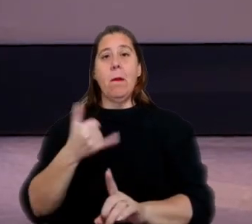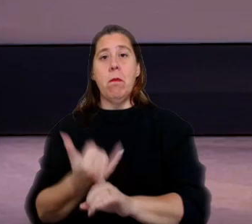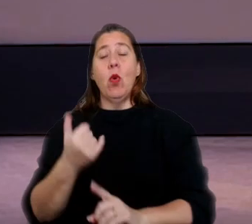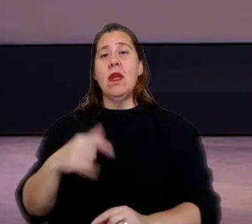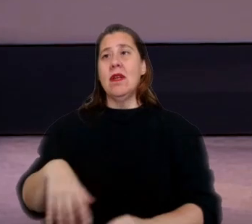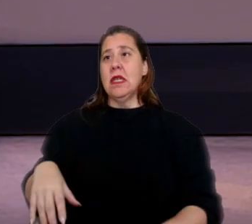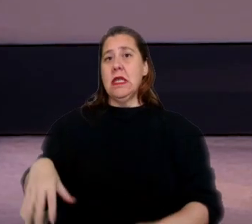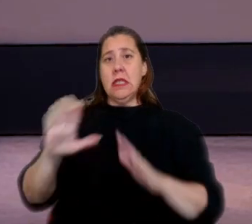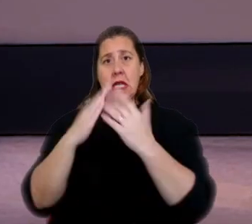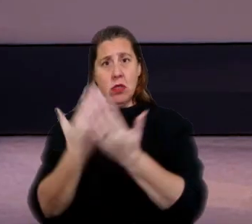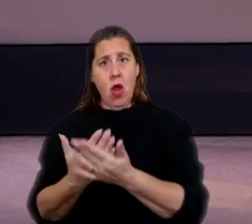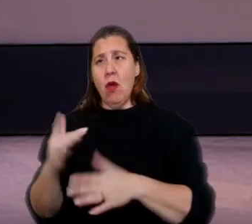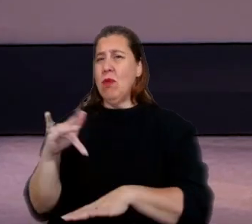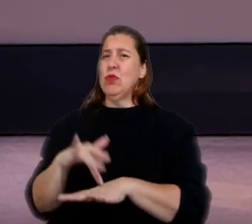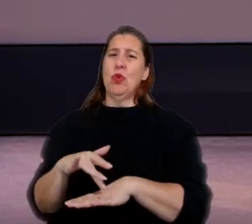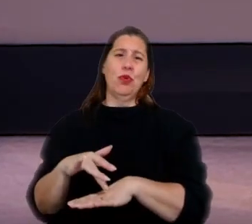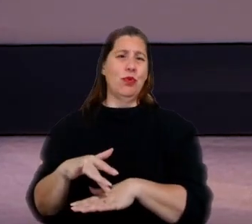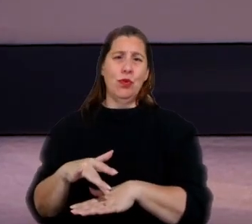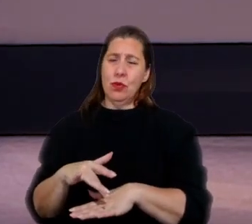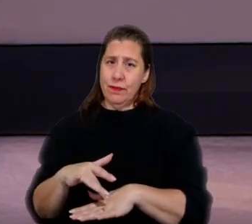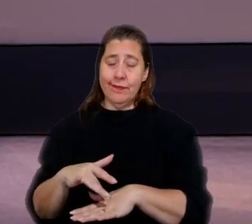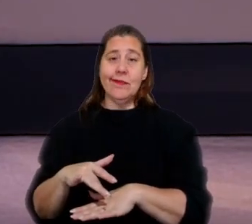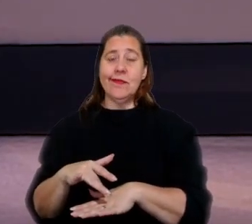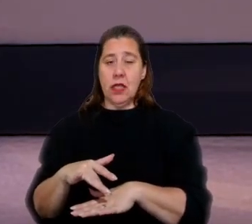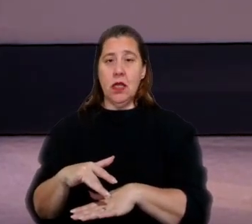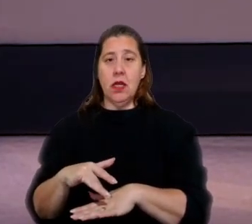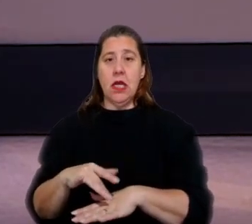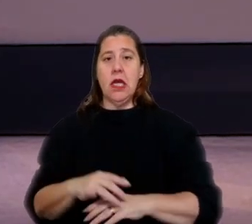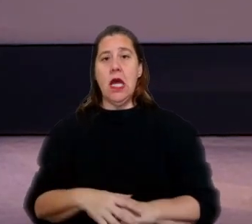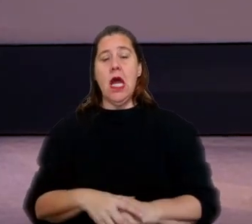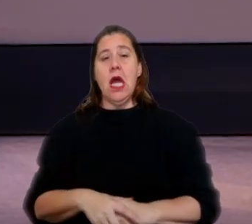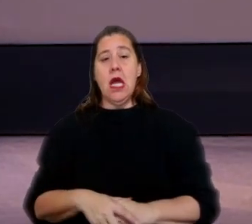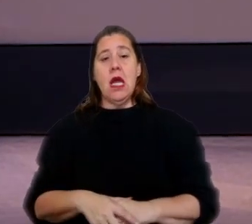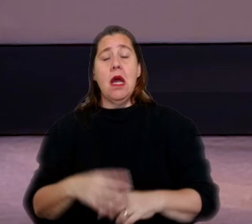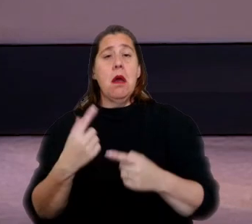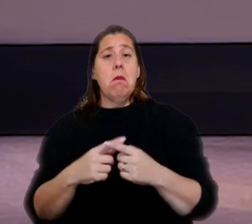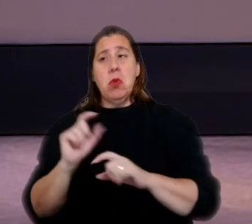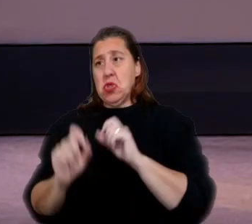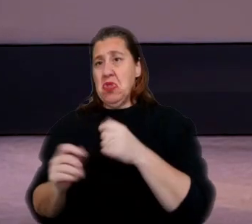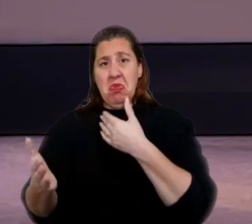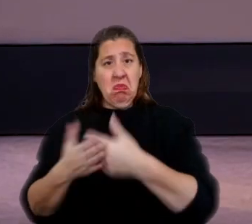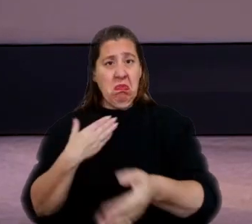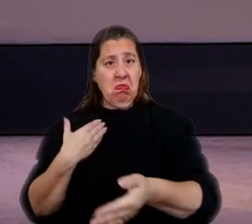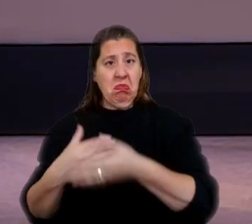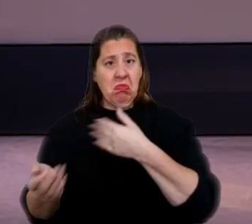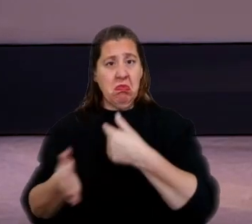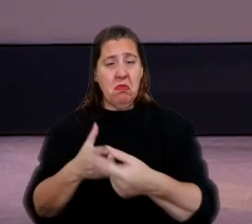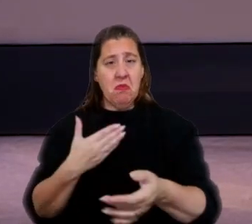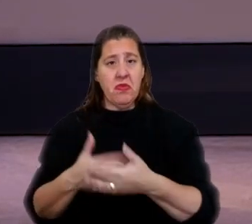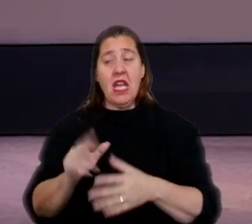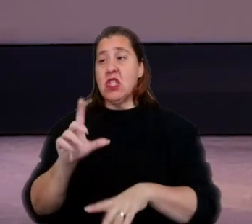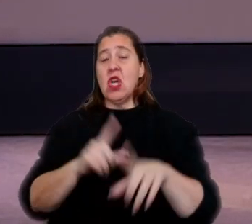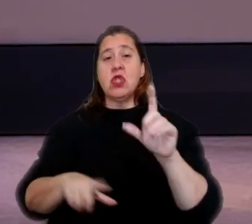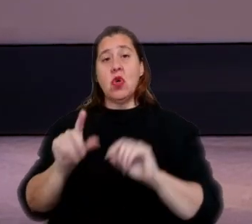O bullying nas escolas é uma coisa absurda, é muito alto, né? É muito alto e por qualquer motivo,